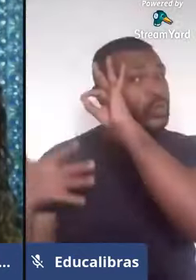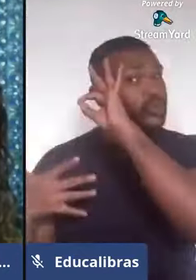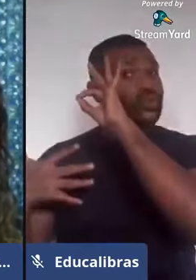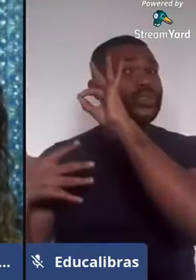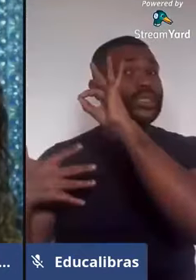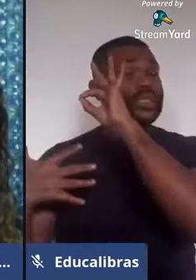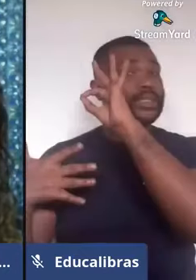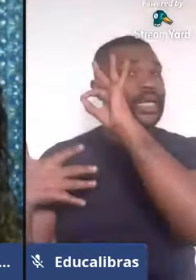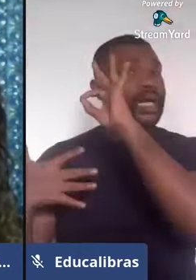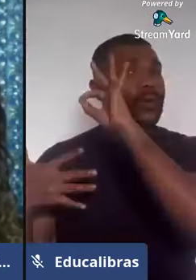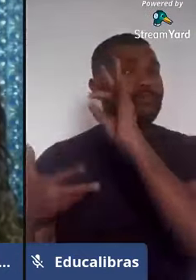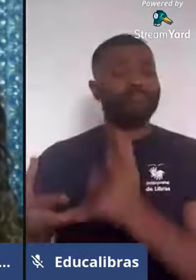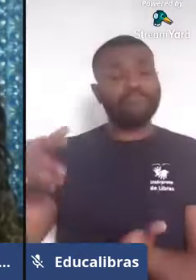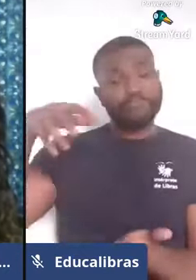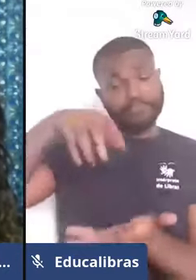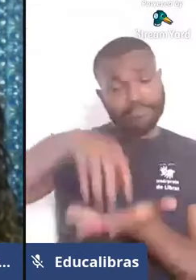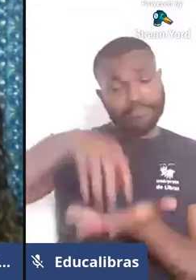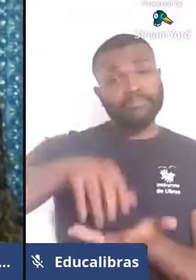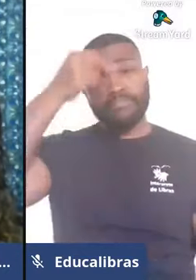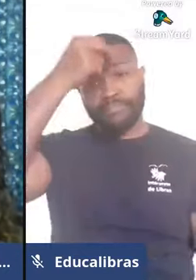equipamentos públicos, né,